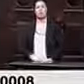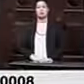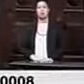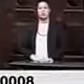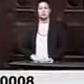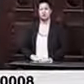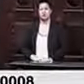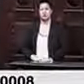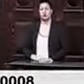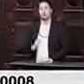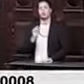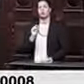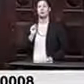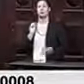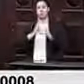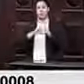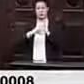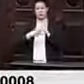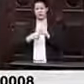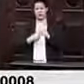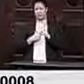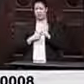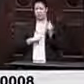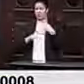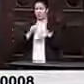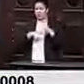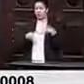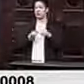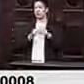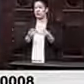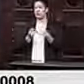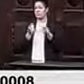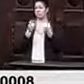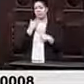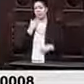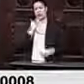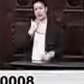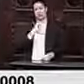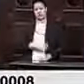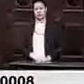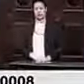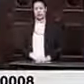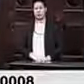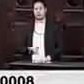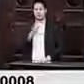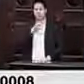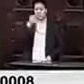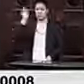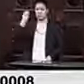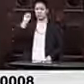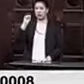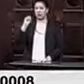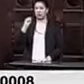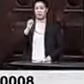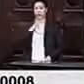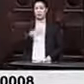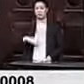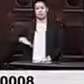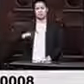do que significa economicamente, financeiramente, a SEDAI. A vitória no Supremo Tribunal